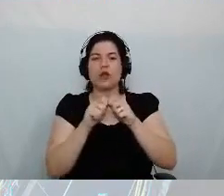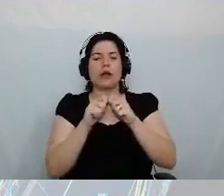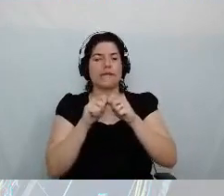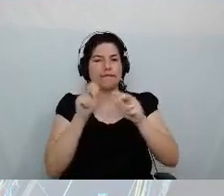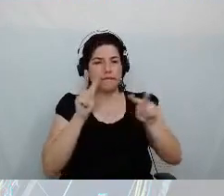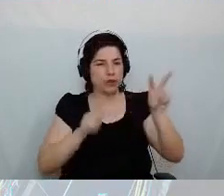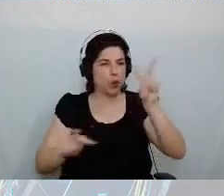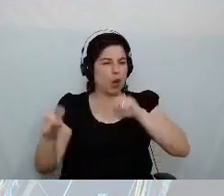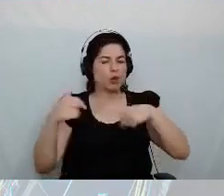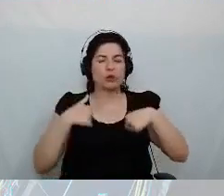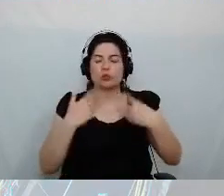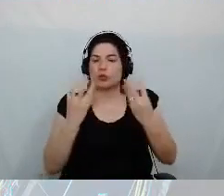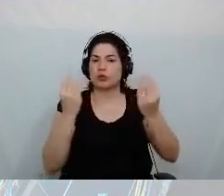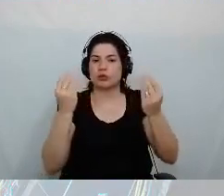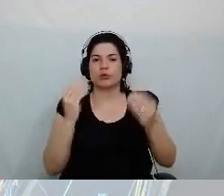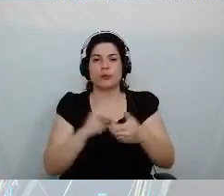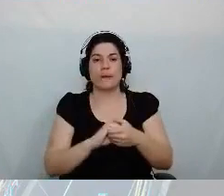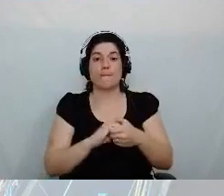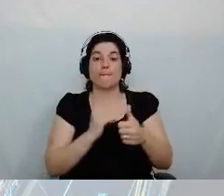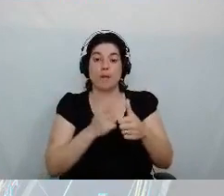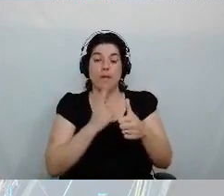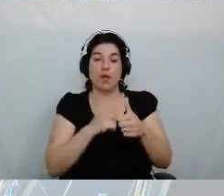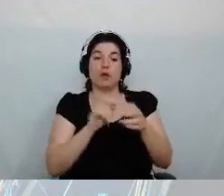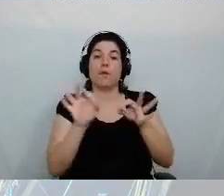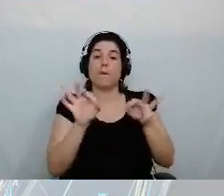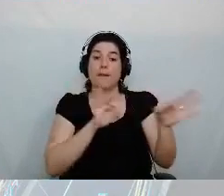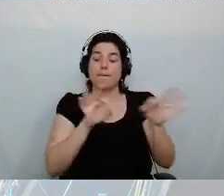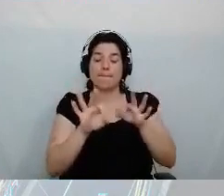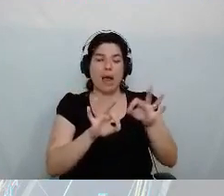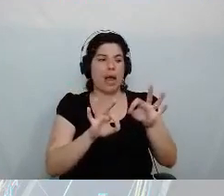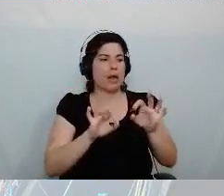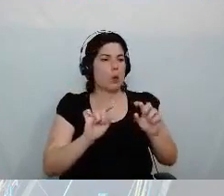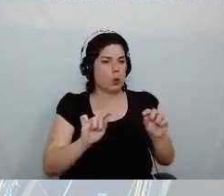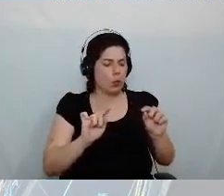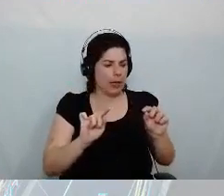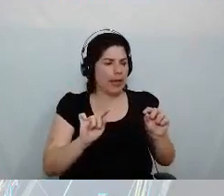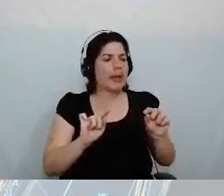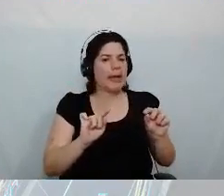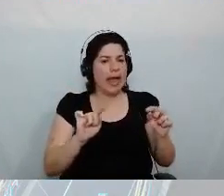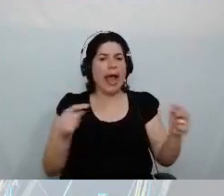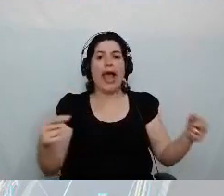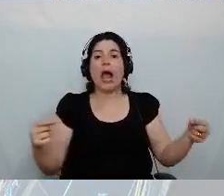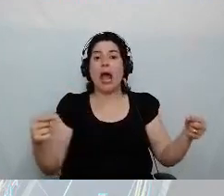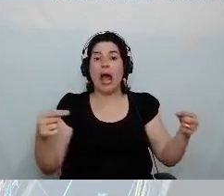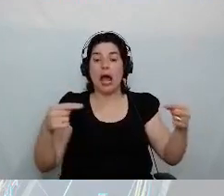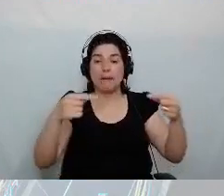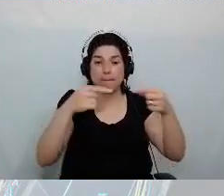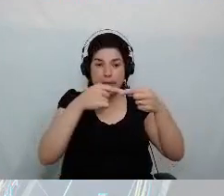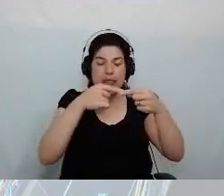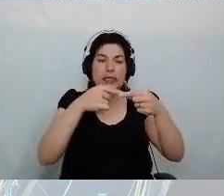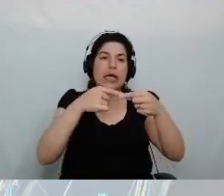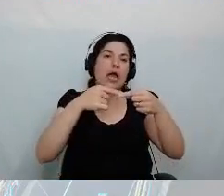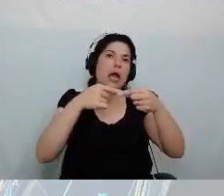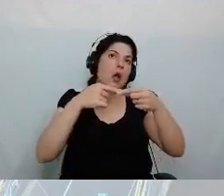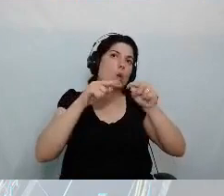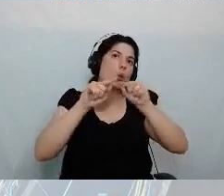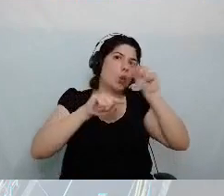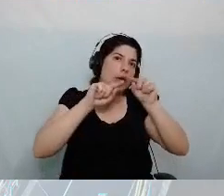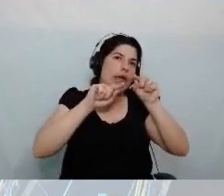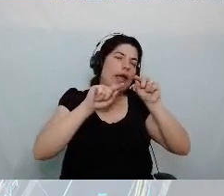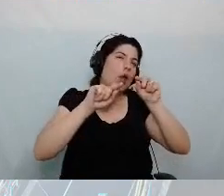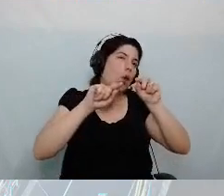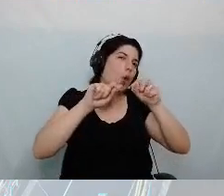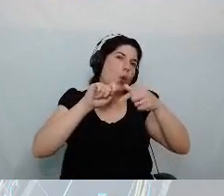Primeira coisa, dá um contexto. Vamos levar isso para o mundo da liderança técnica numa reunião, tá bom? Vamos dar um